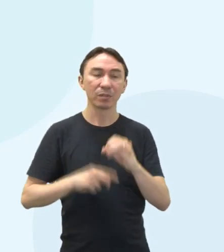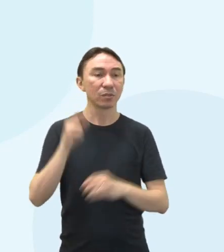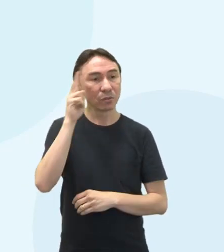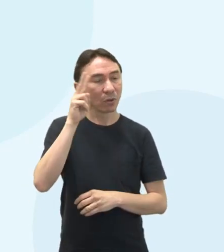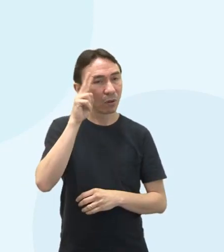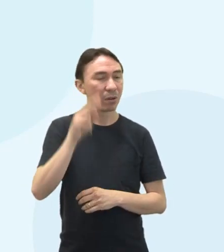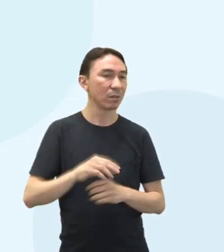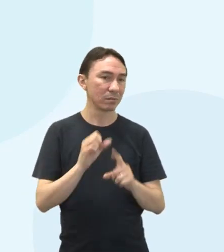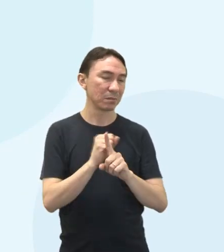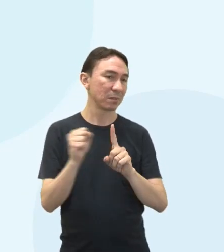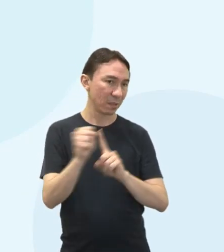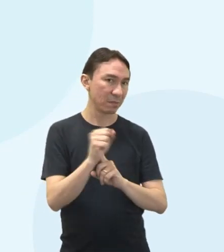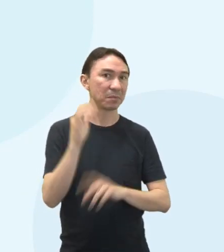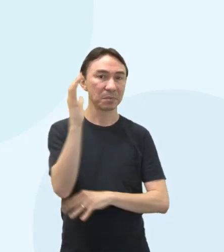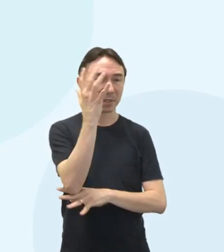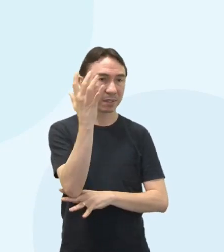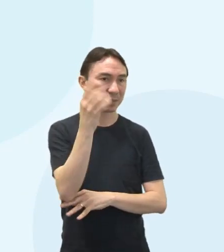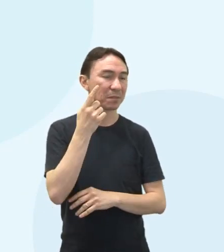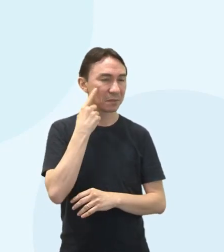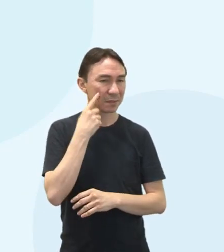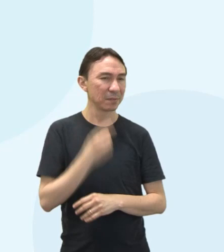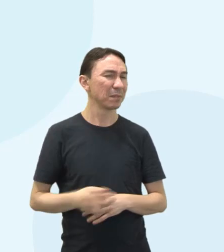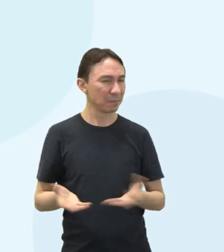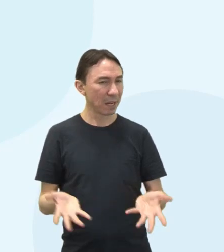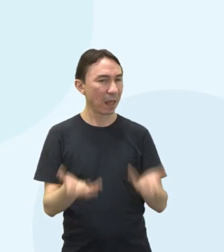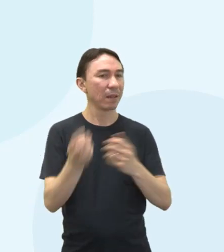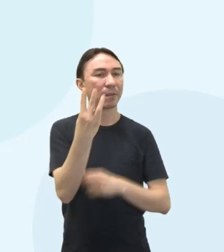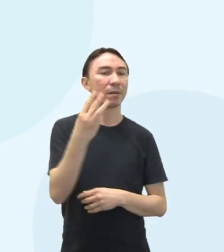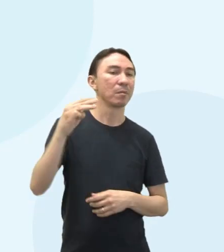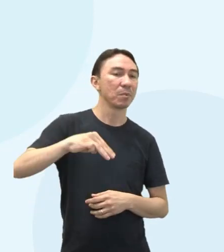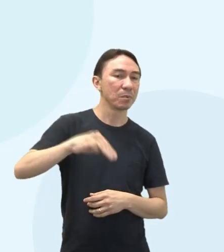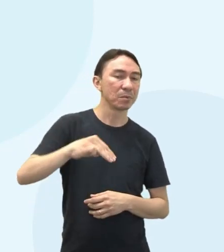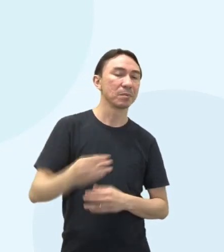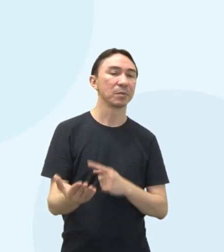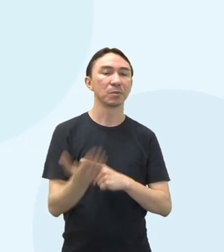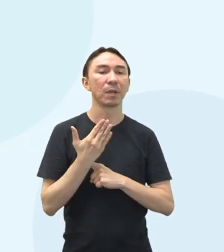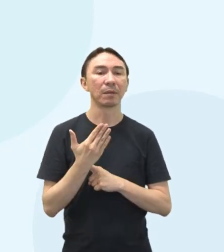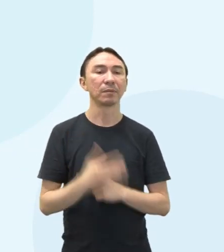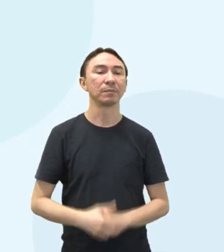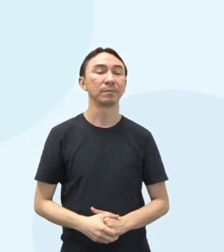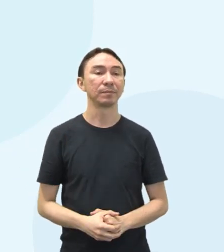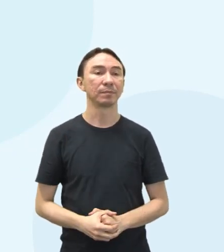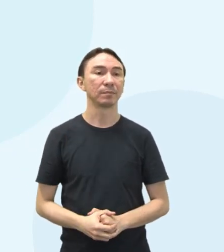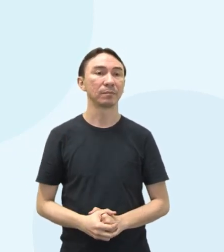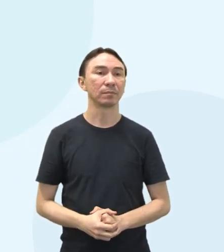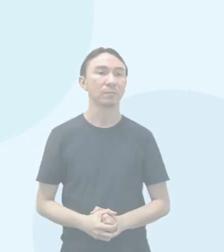Estudantes então Três minutinhos aí para vocês contribuir